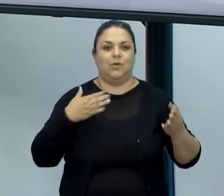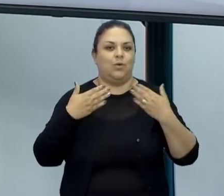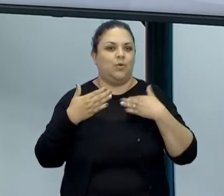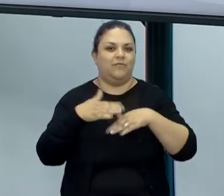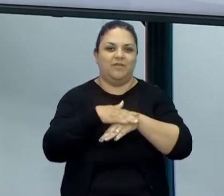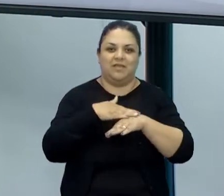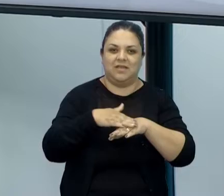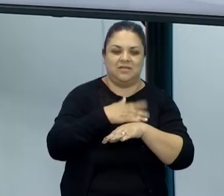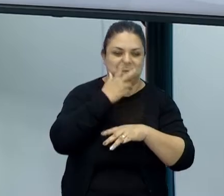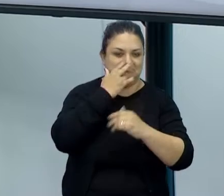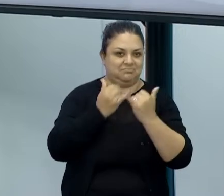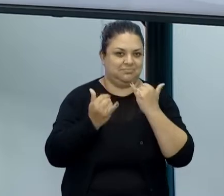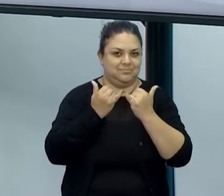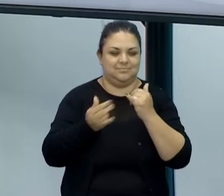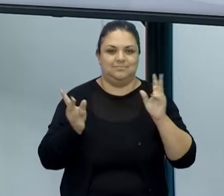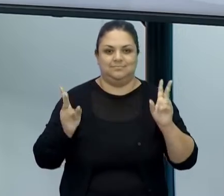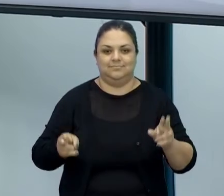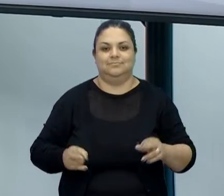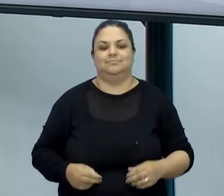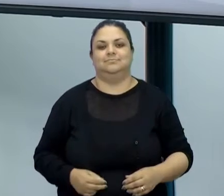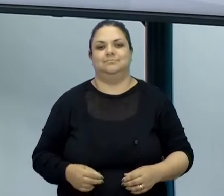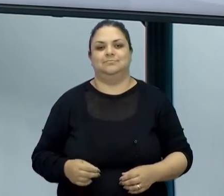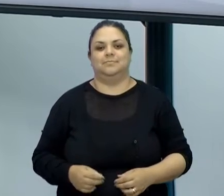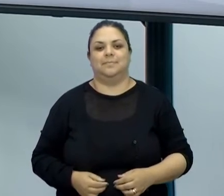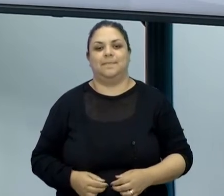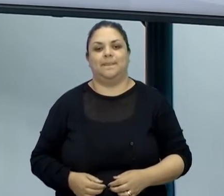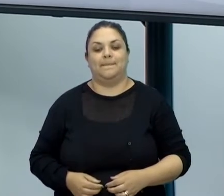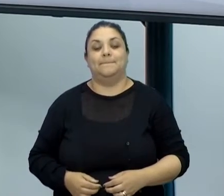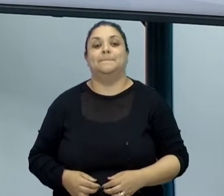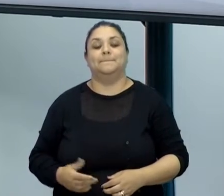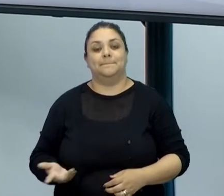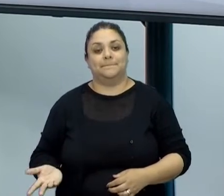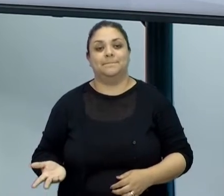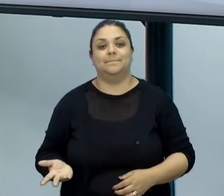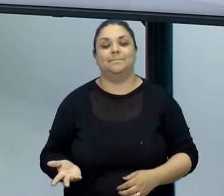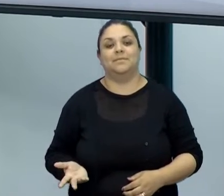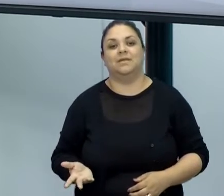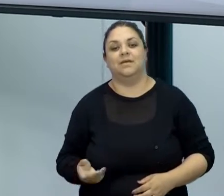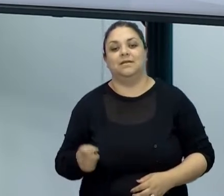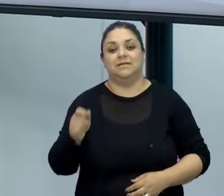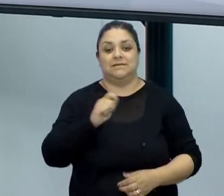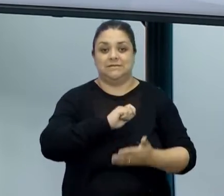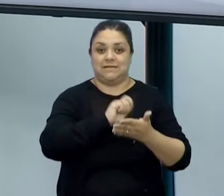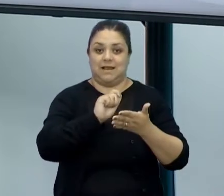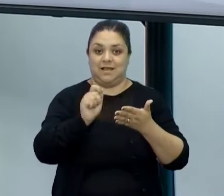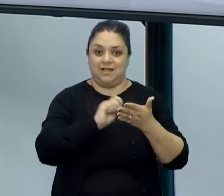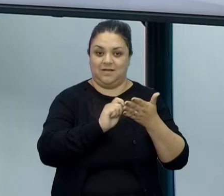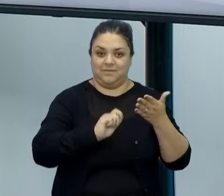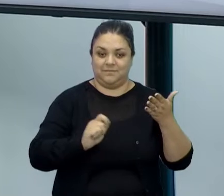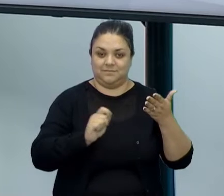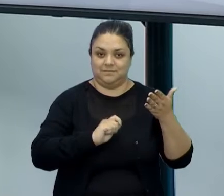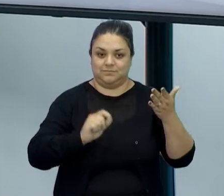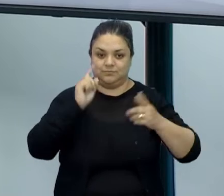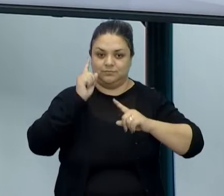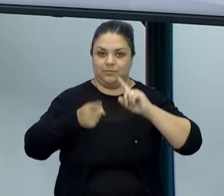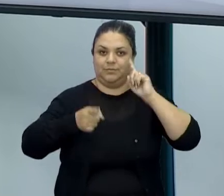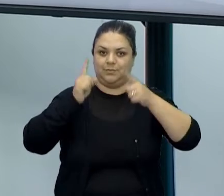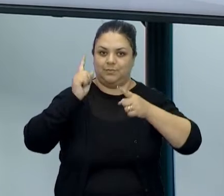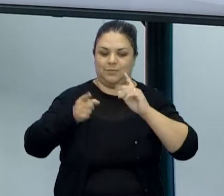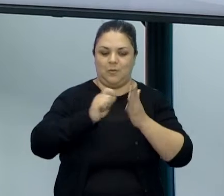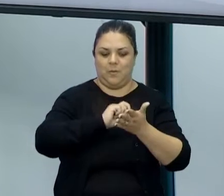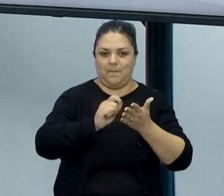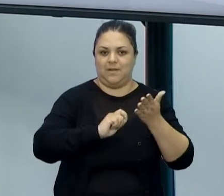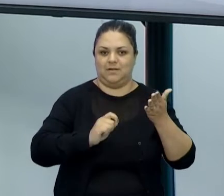né? Ou seja, aquilo mais informal. Só que aí, quando a gente escreve os comandos pela